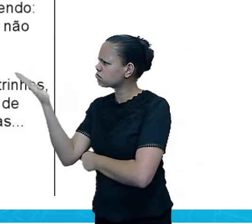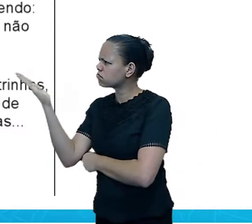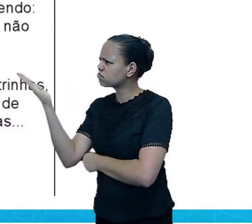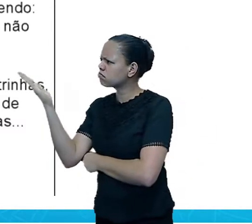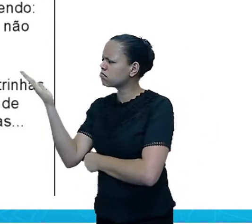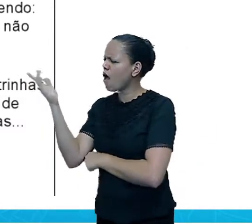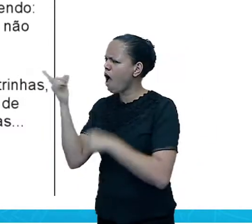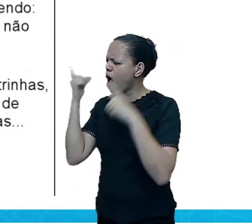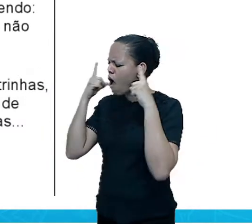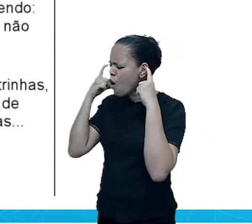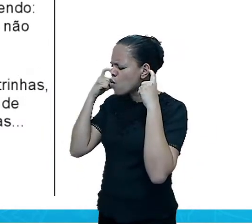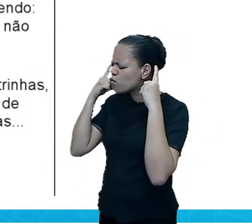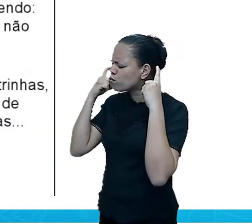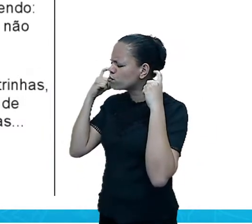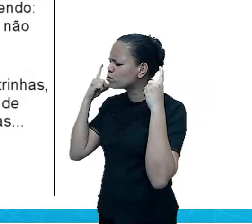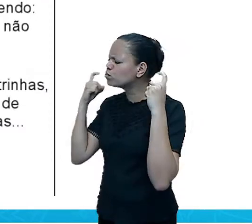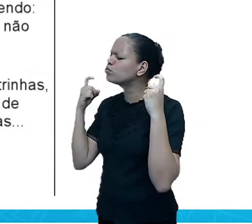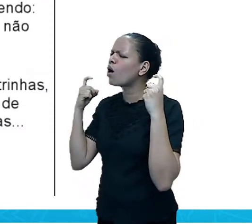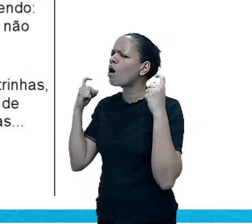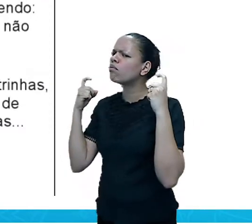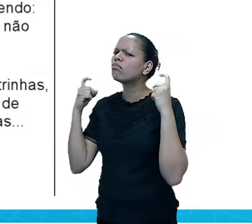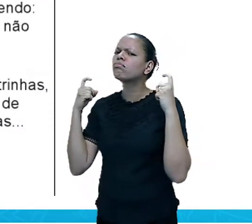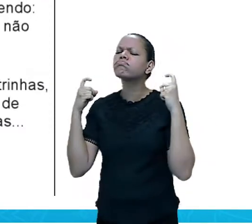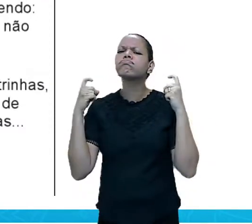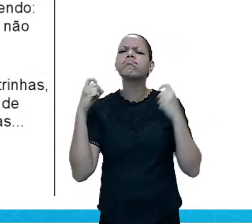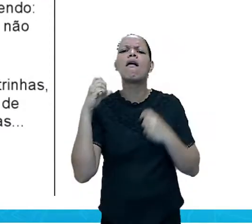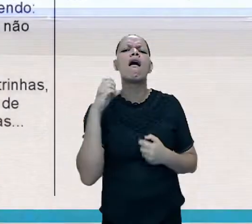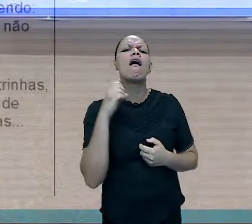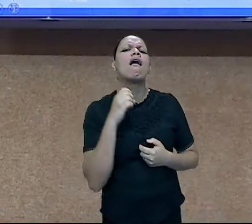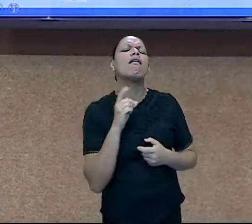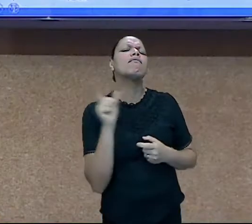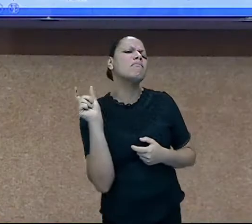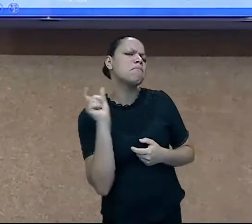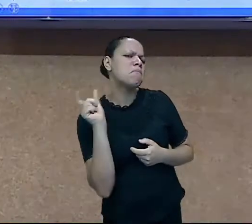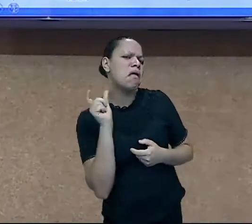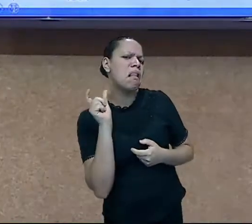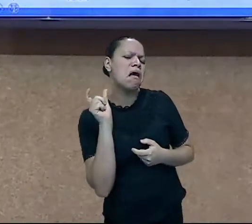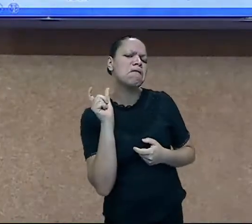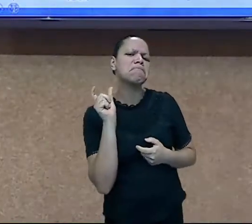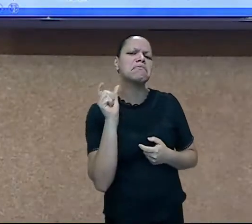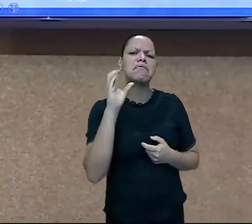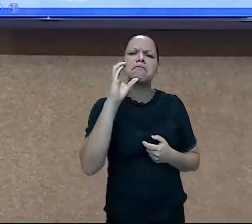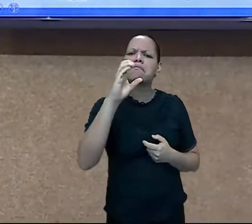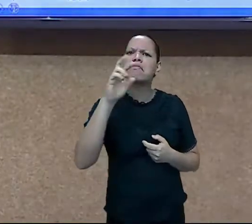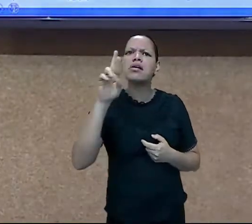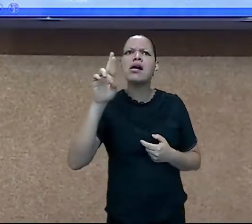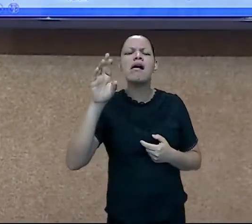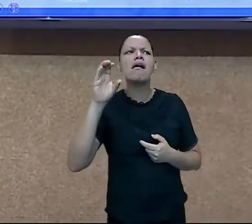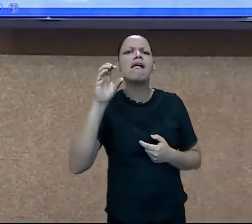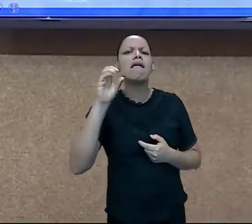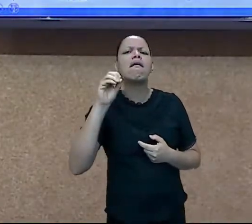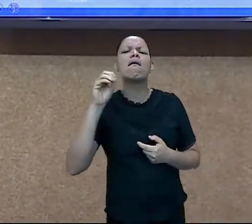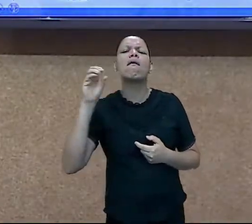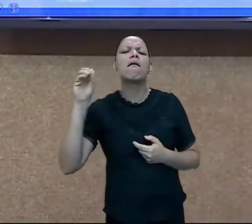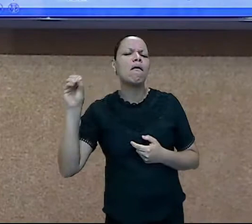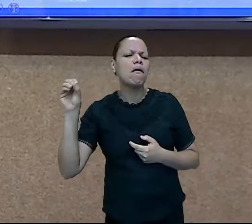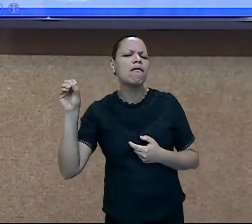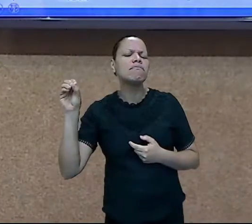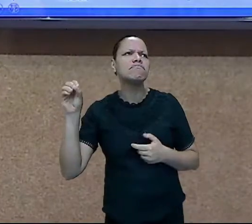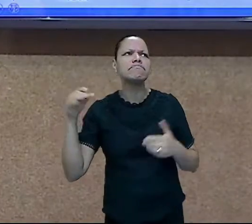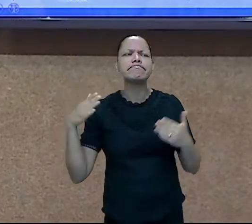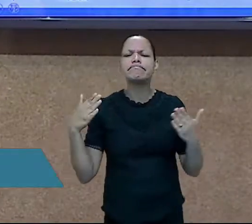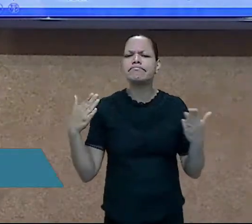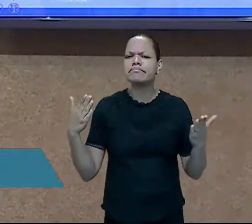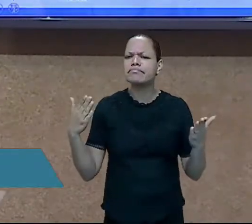som cró, cró, cró. Então, em alguns momentos, o autor, ele